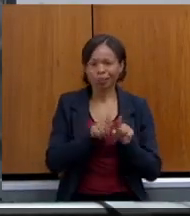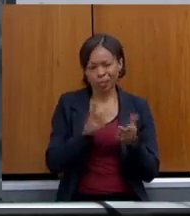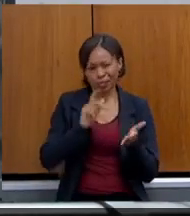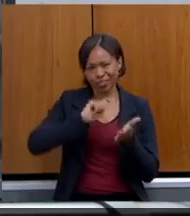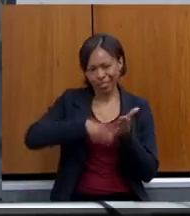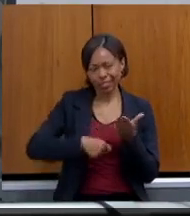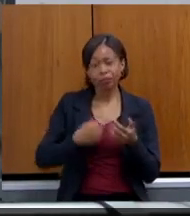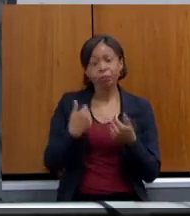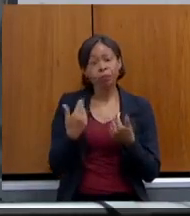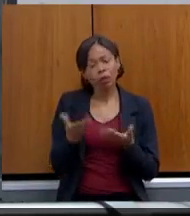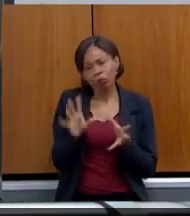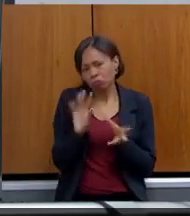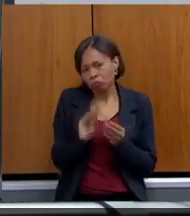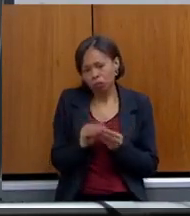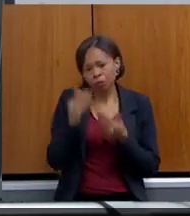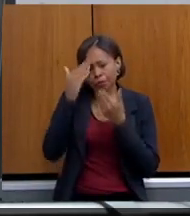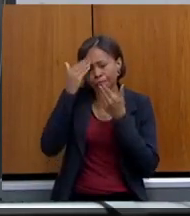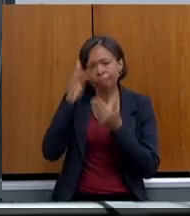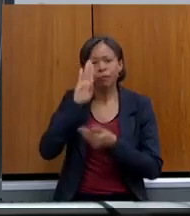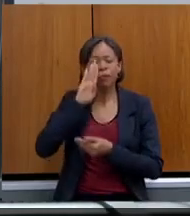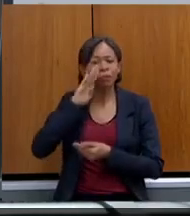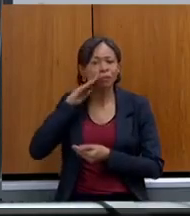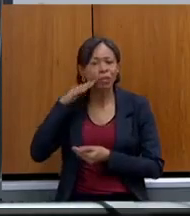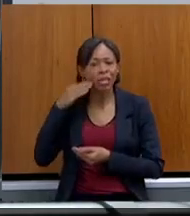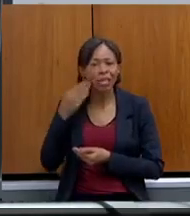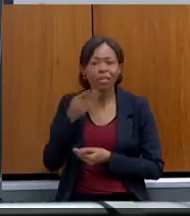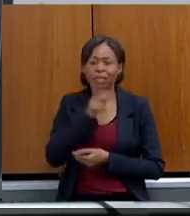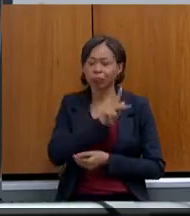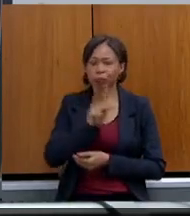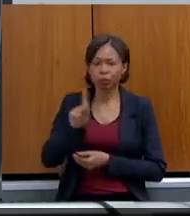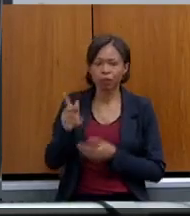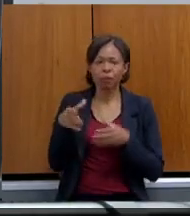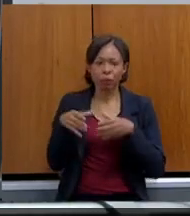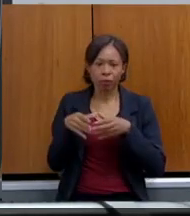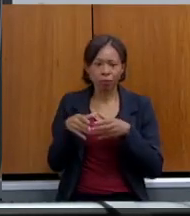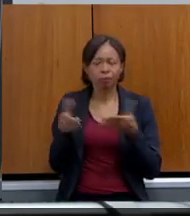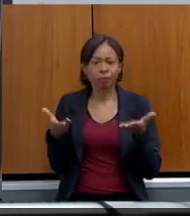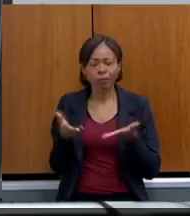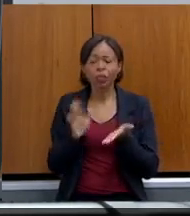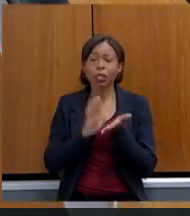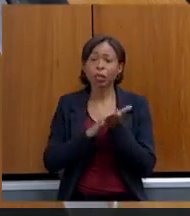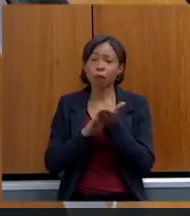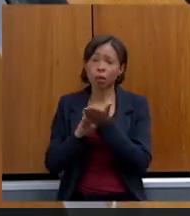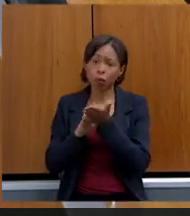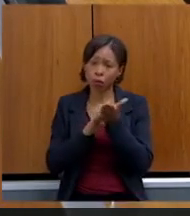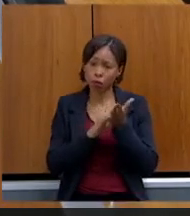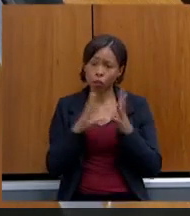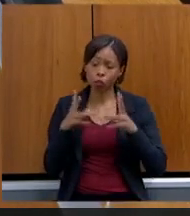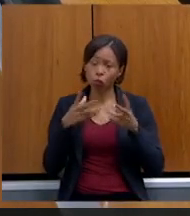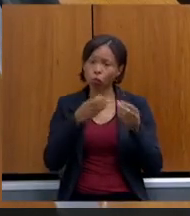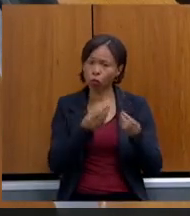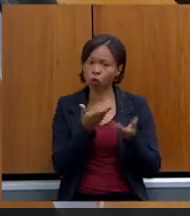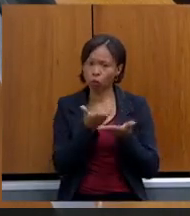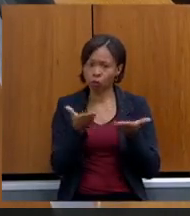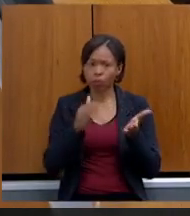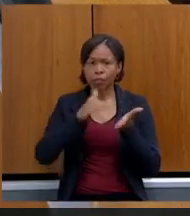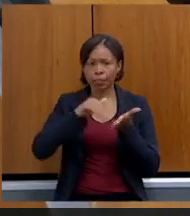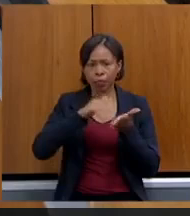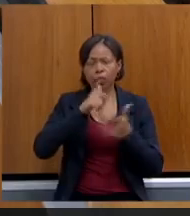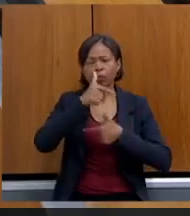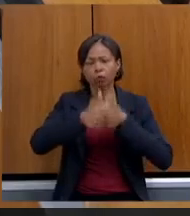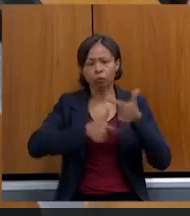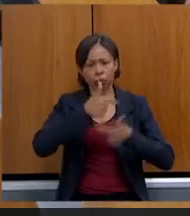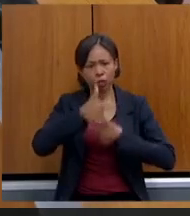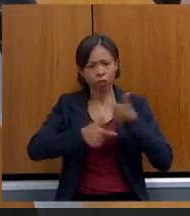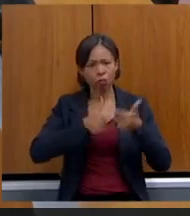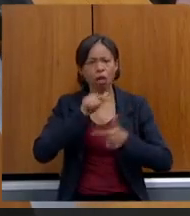obrigado Presidente a Beatriz pela condição aqui desse nesse momento e e parabéns aí a toda a secretaria lá pelo trabalho que eu